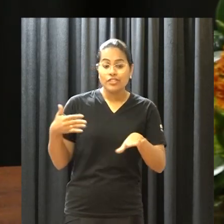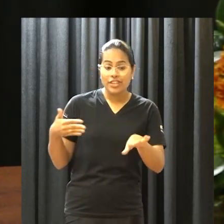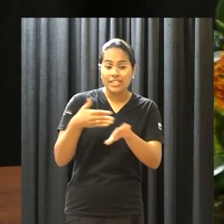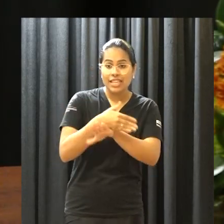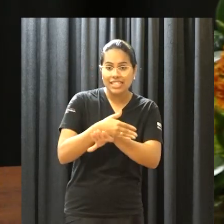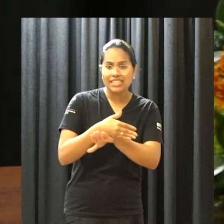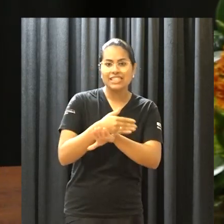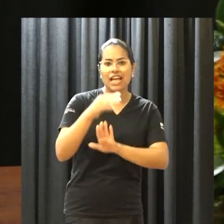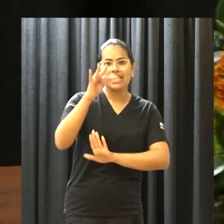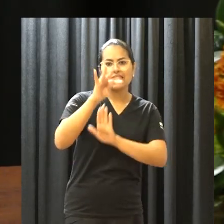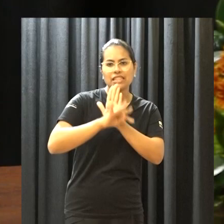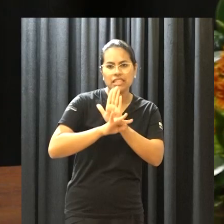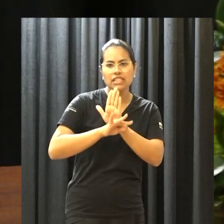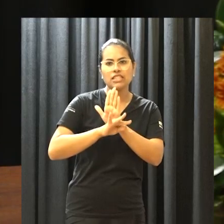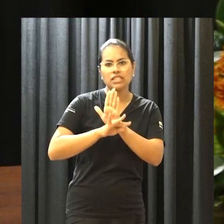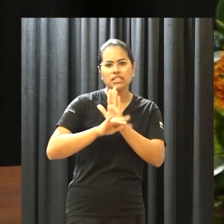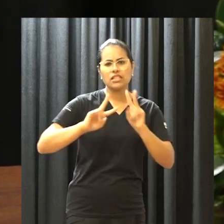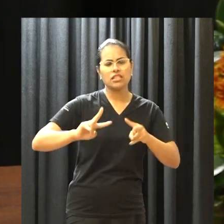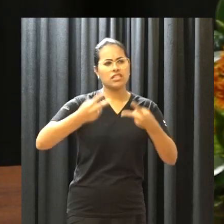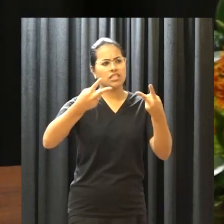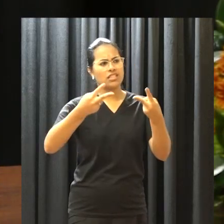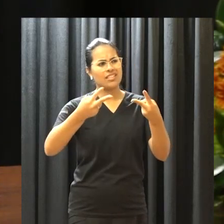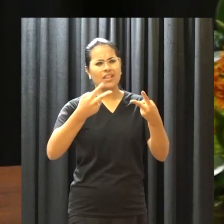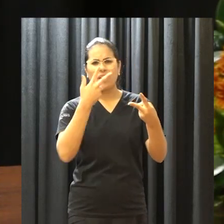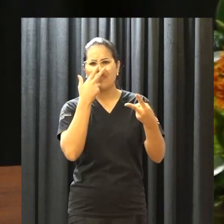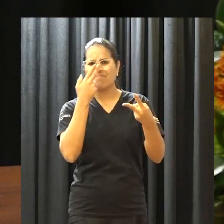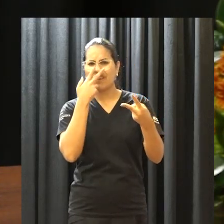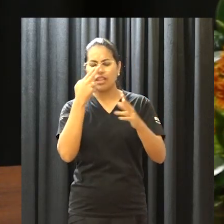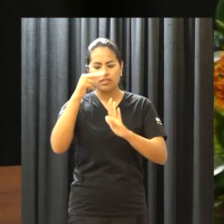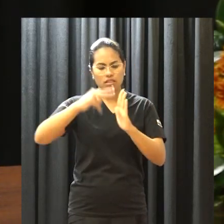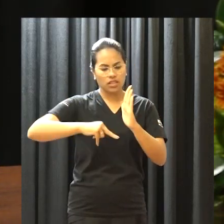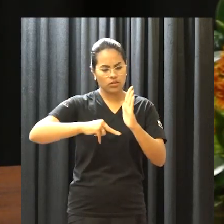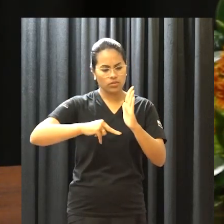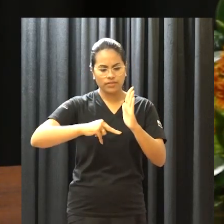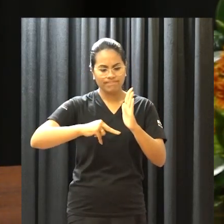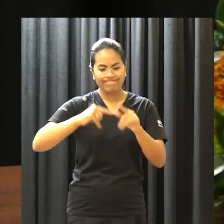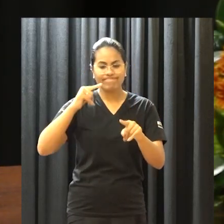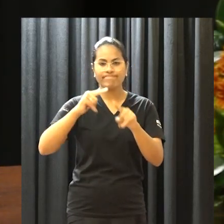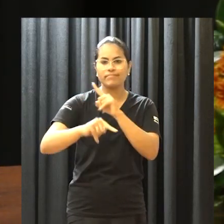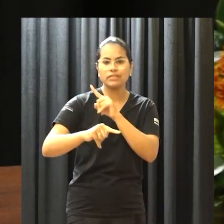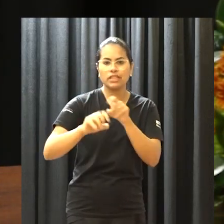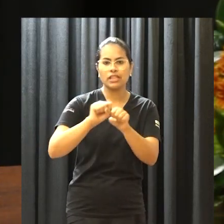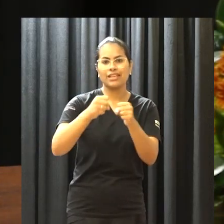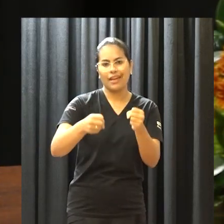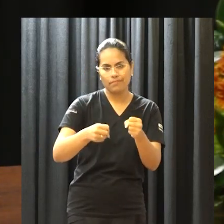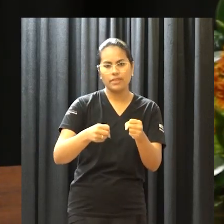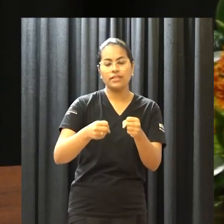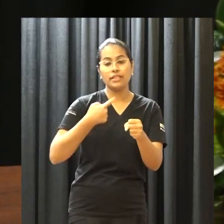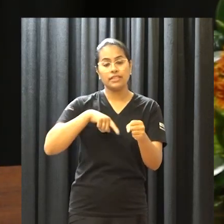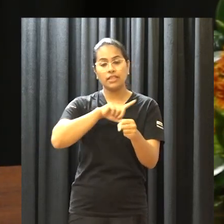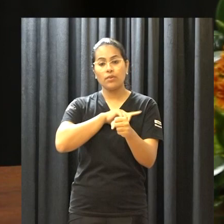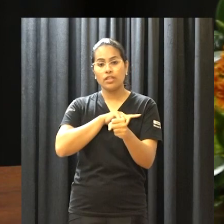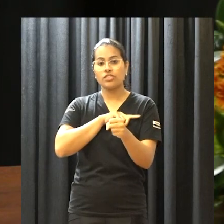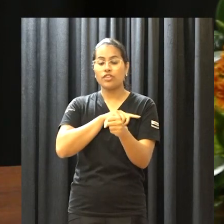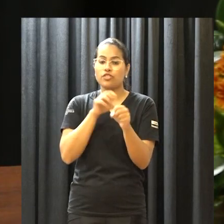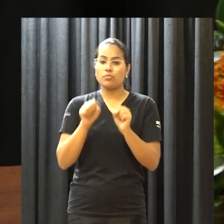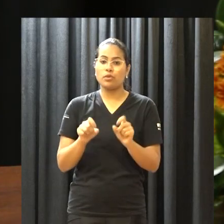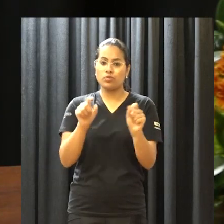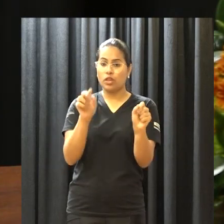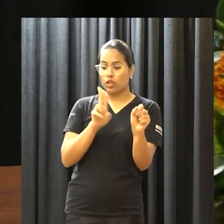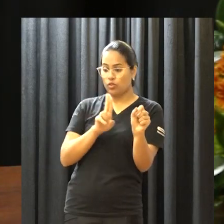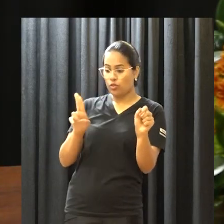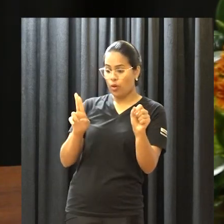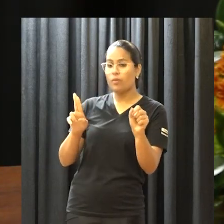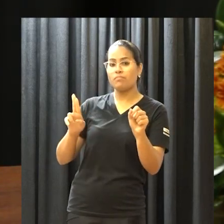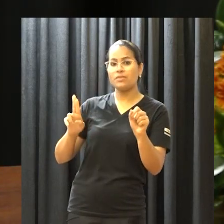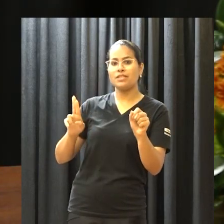texto quebraria a fluidez da leitura. Então, foi uma decisão coletiva de que a gente nomearia a música, mas não colocaria o